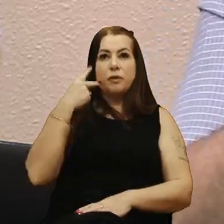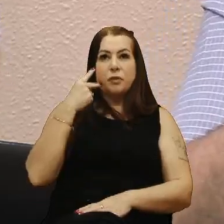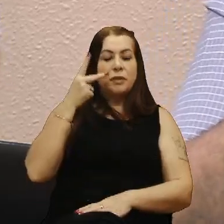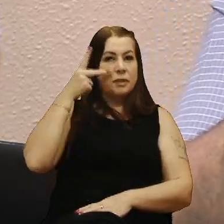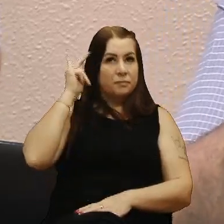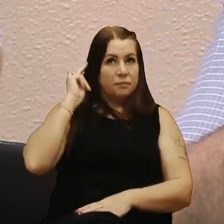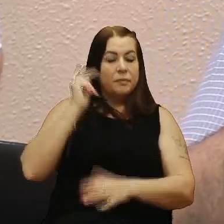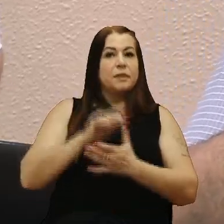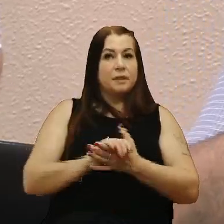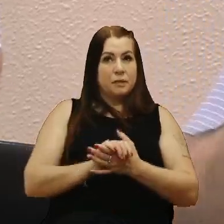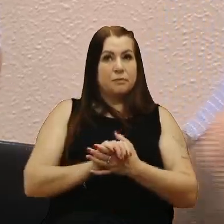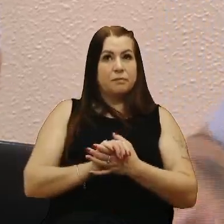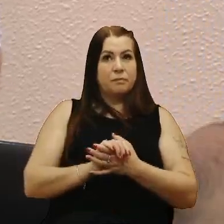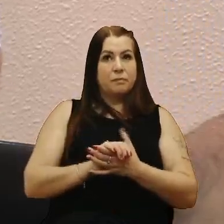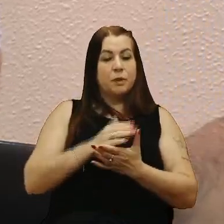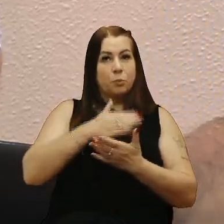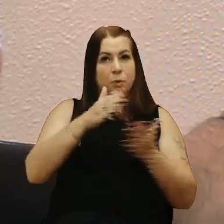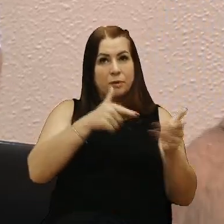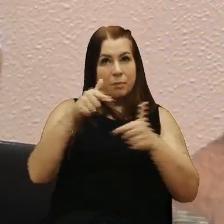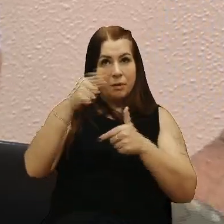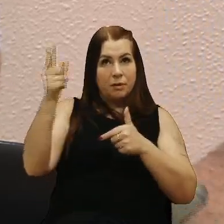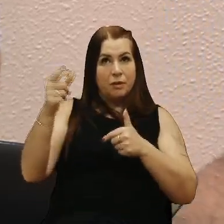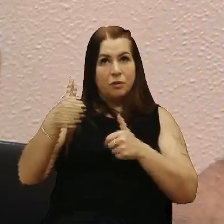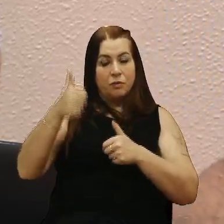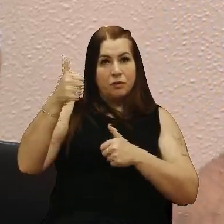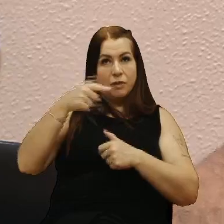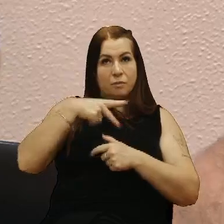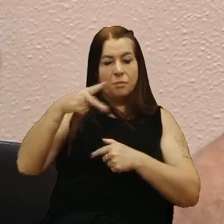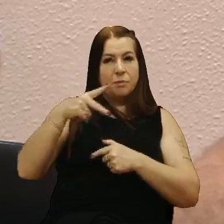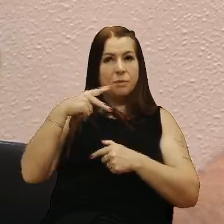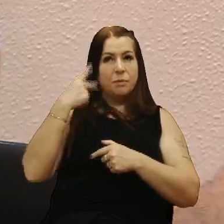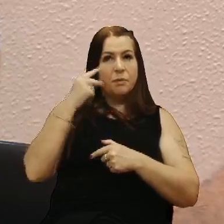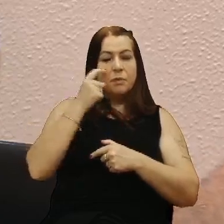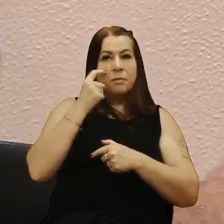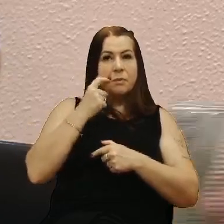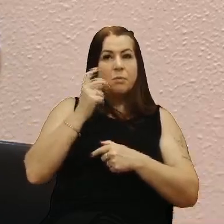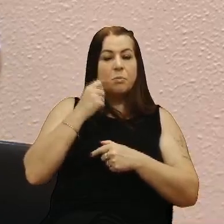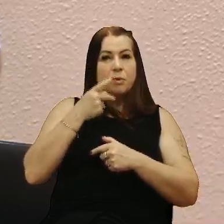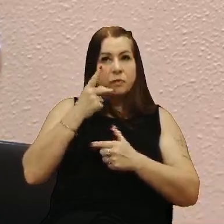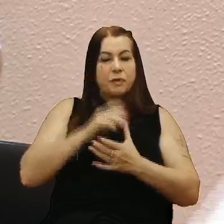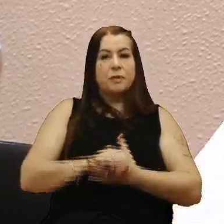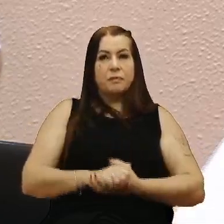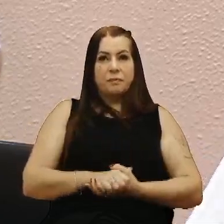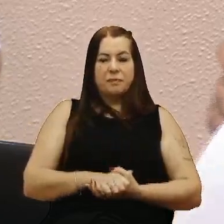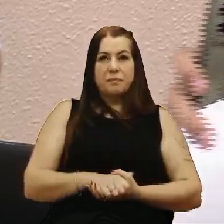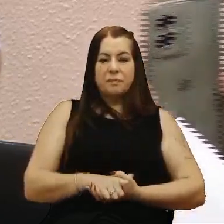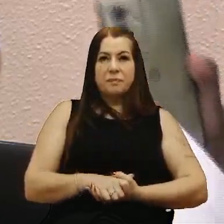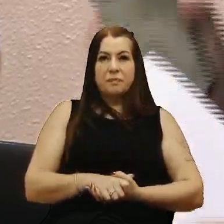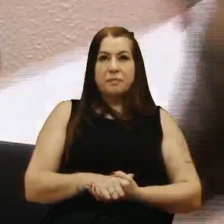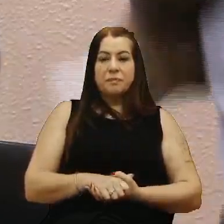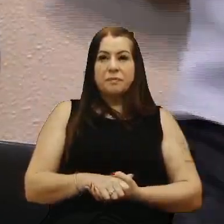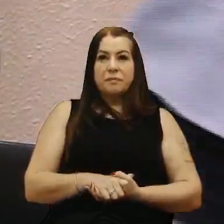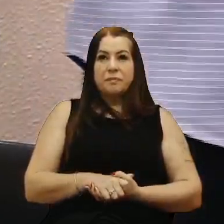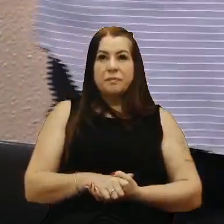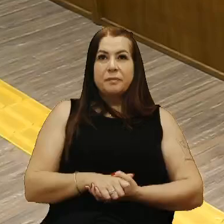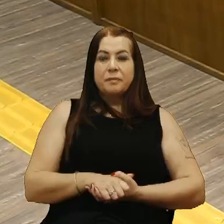Iago Morandi. Eu passo trabalho ao primeiro vice-presidente, vereador Petrini, para que eu possa me manifestar.